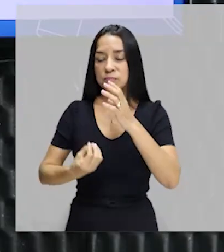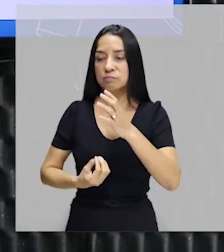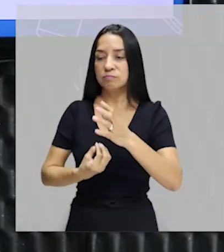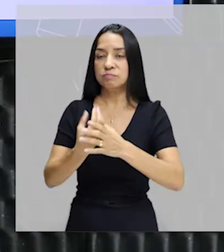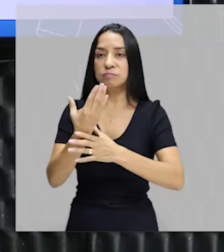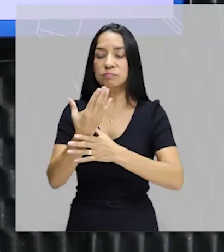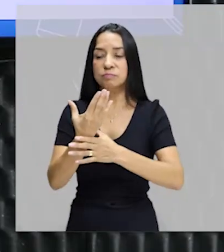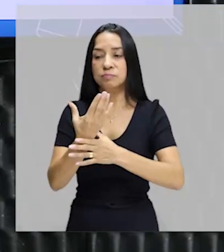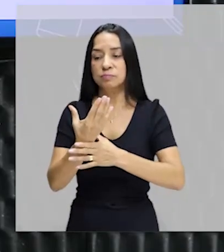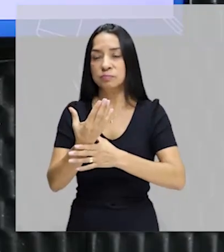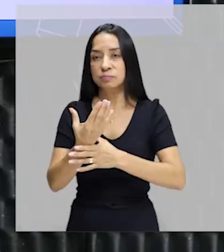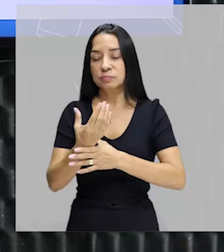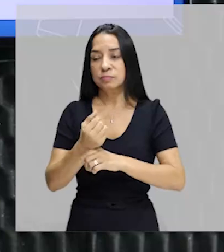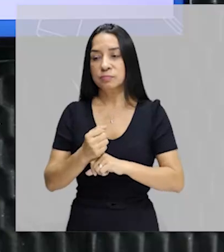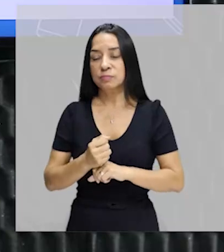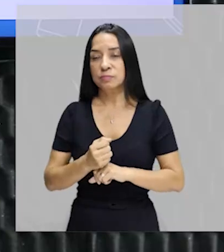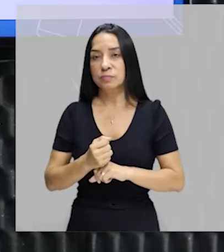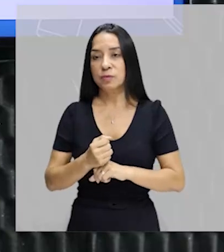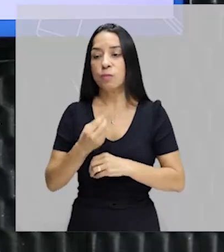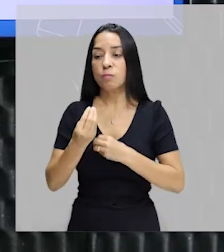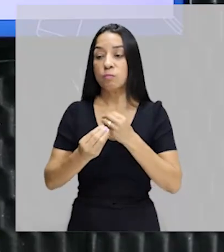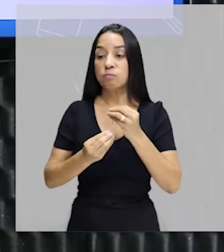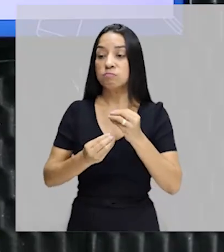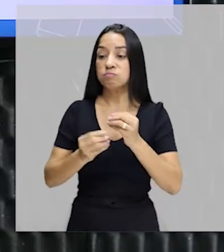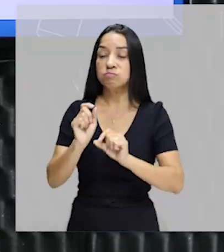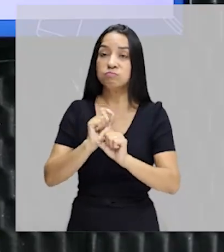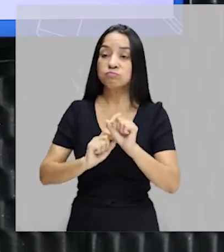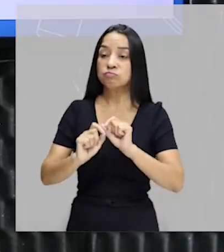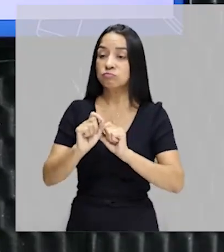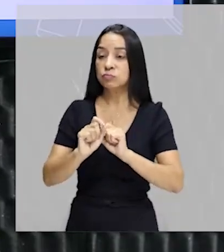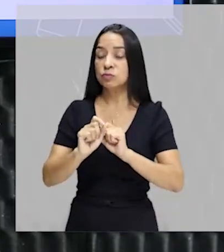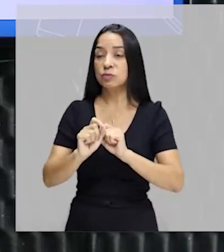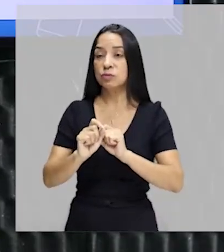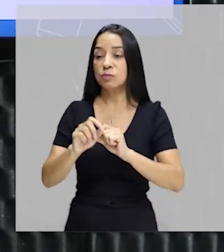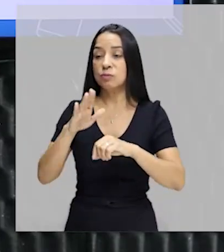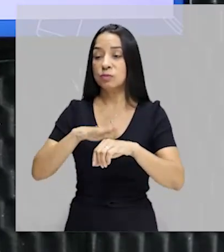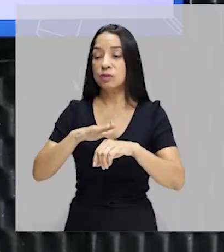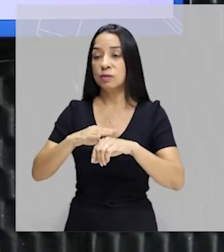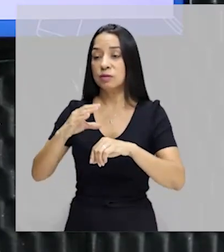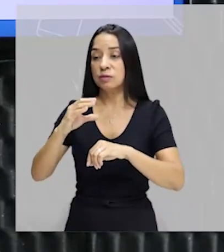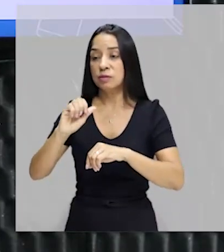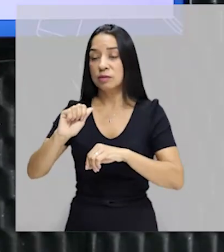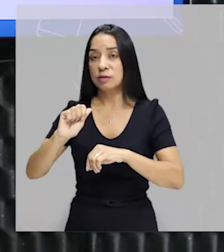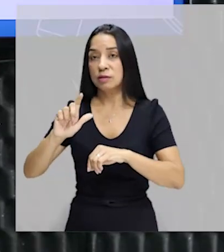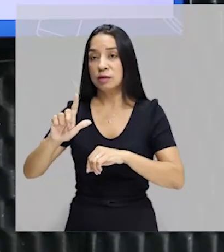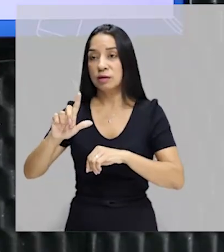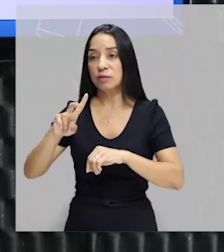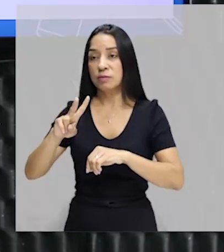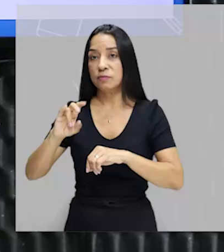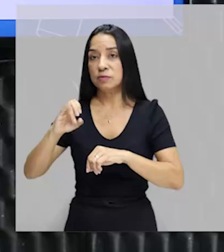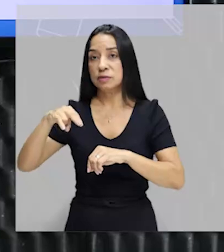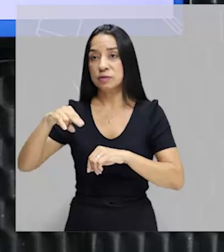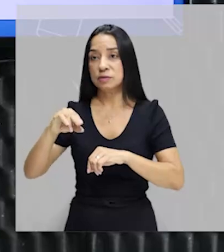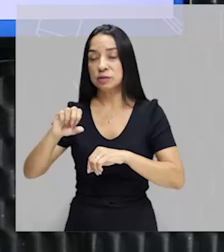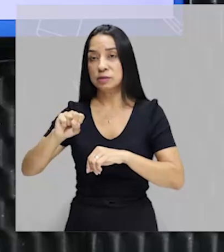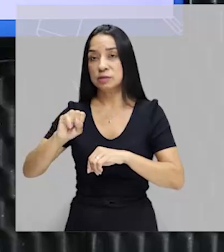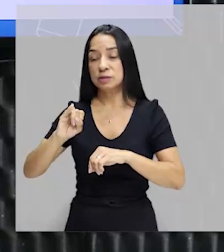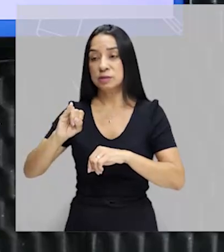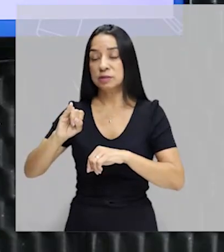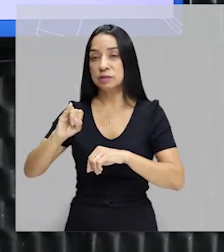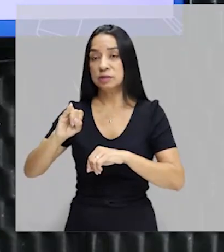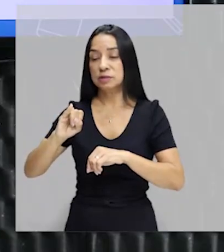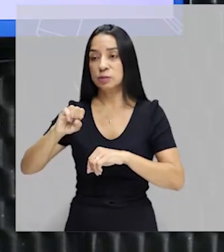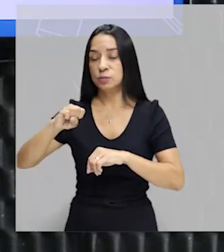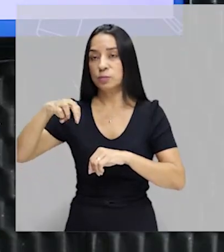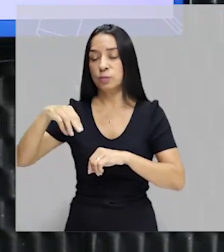origens ali com o chamado calvinismo. As suas raízes estariam